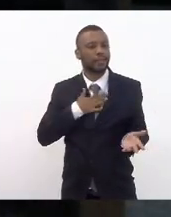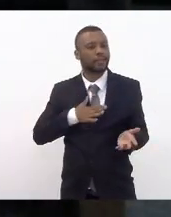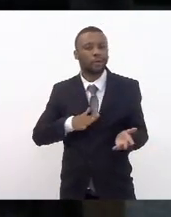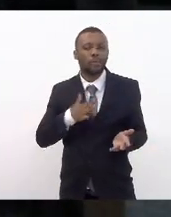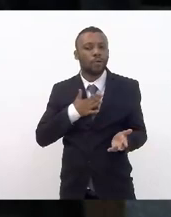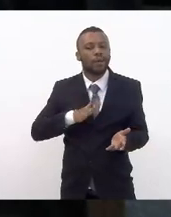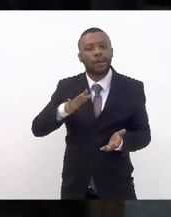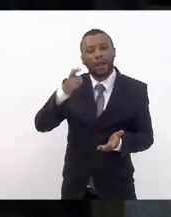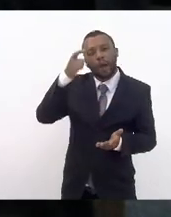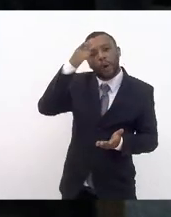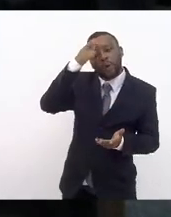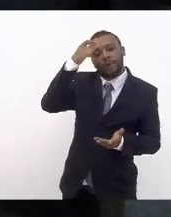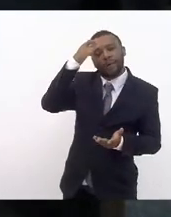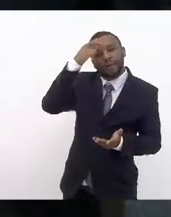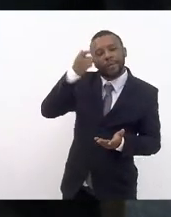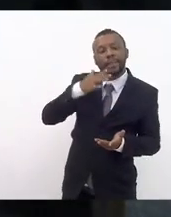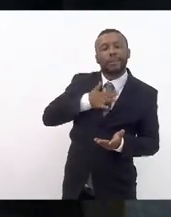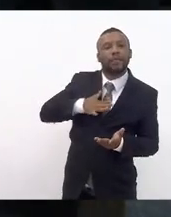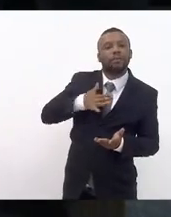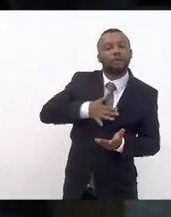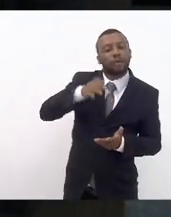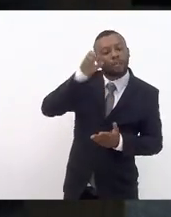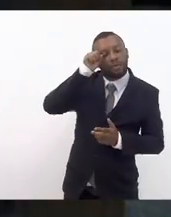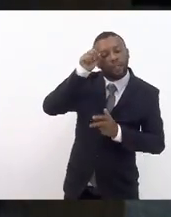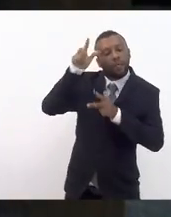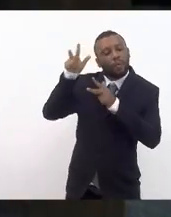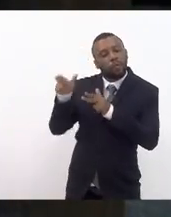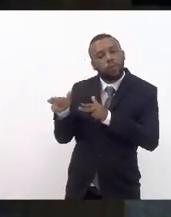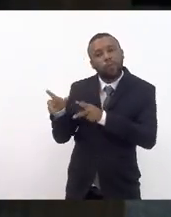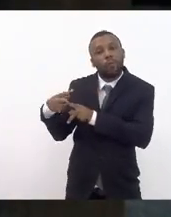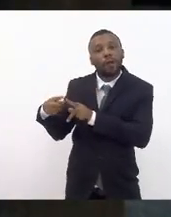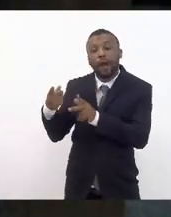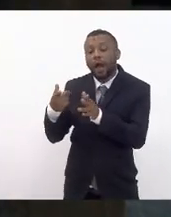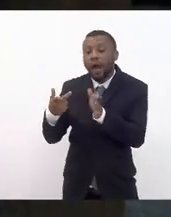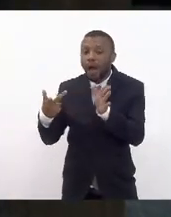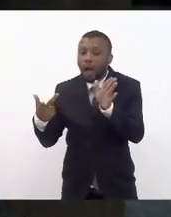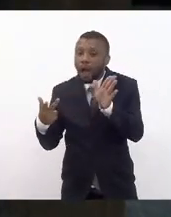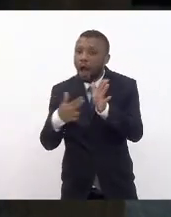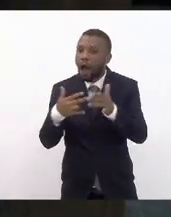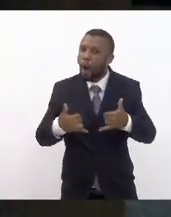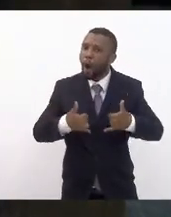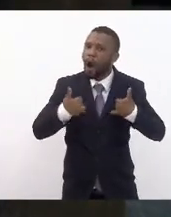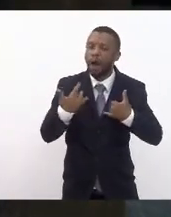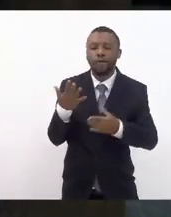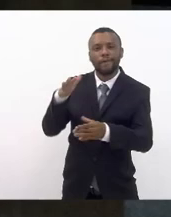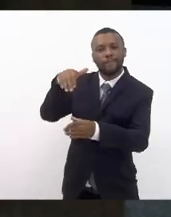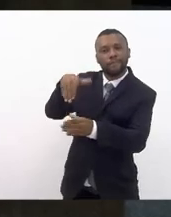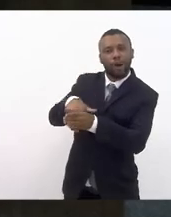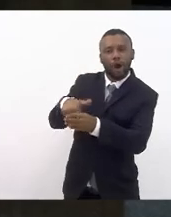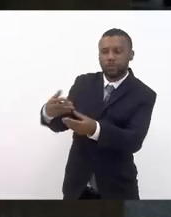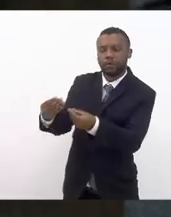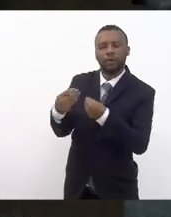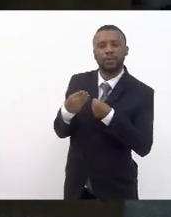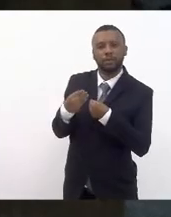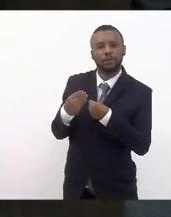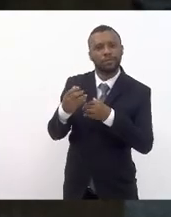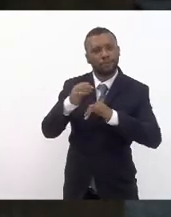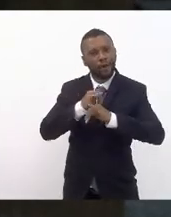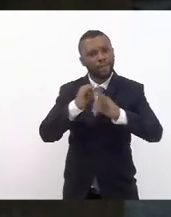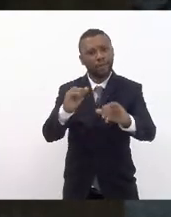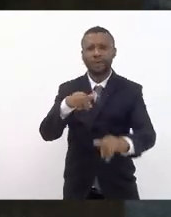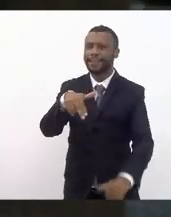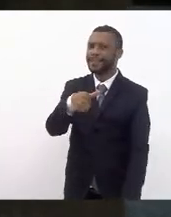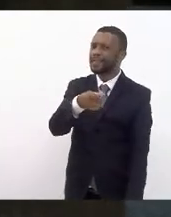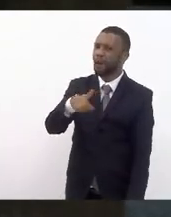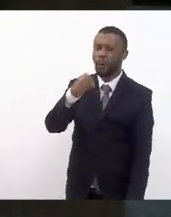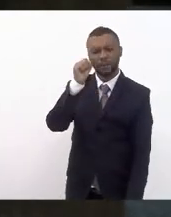tranquilas, porque honraram o voto que receberam e disseram não a